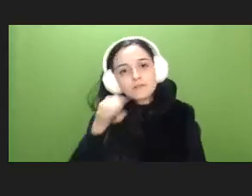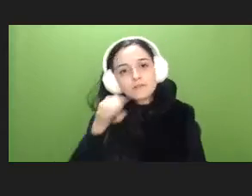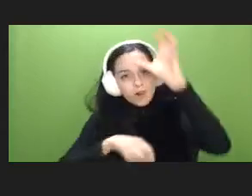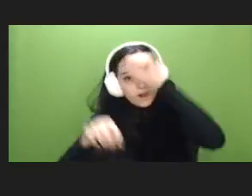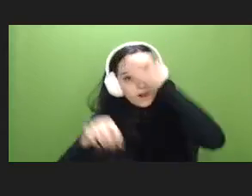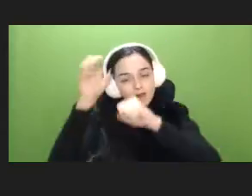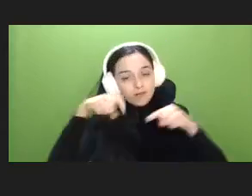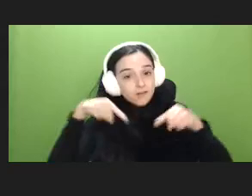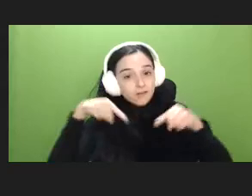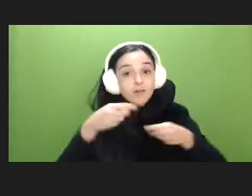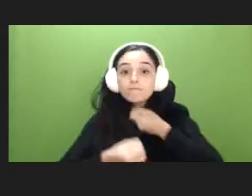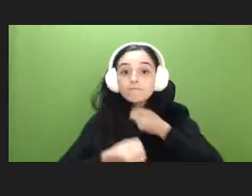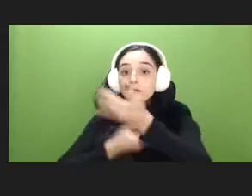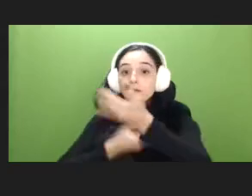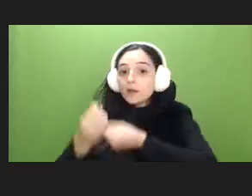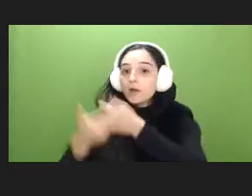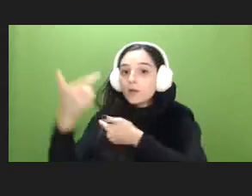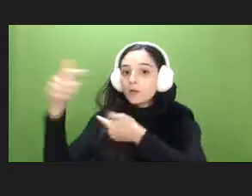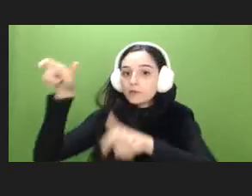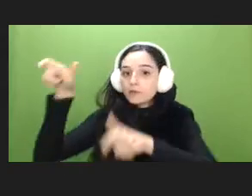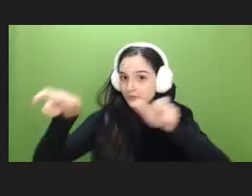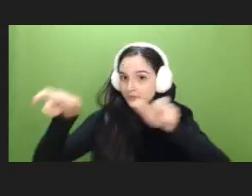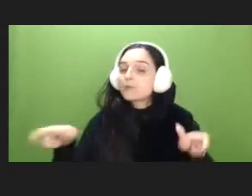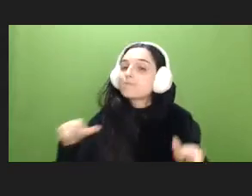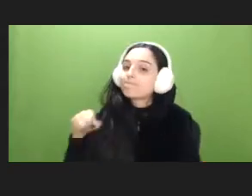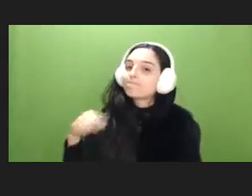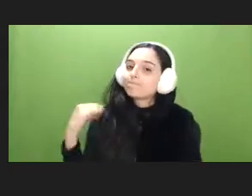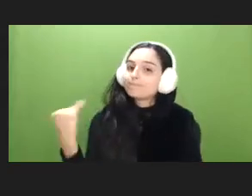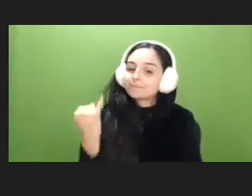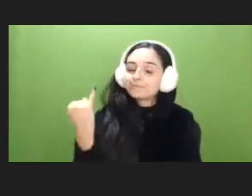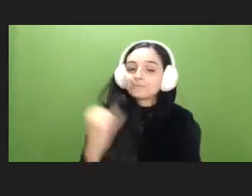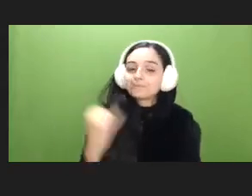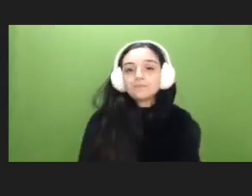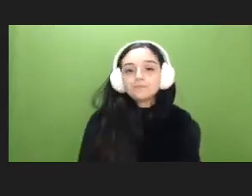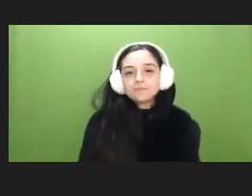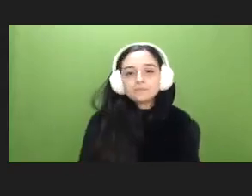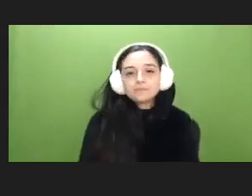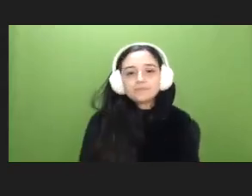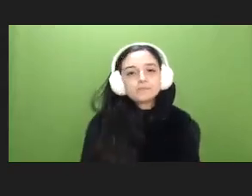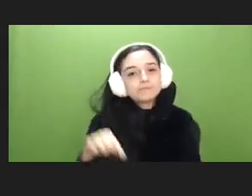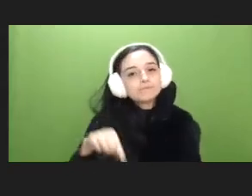muito importante. O tema que cabe hoje para a gente falar é um pouco.